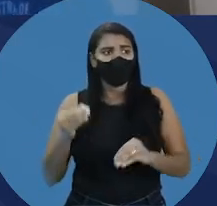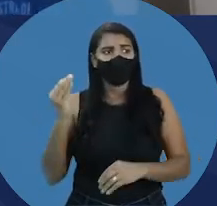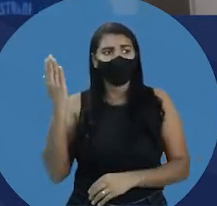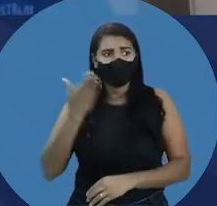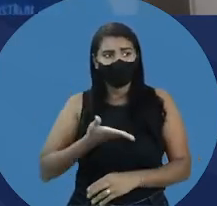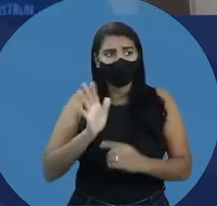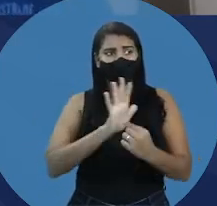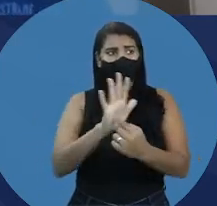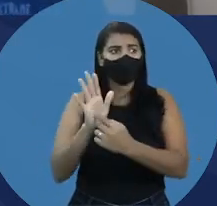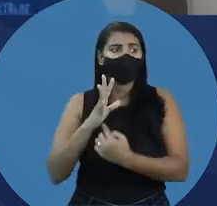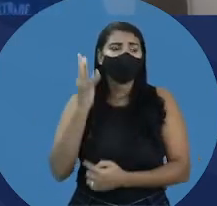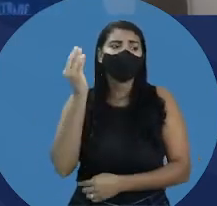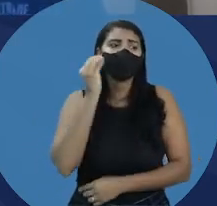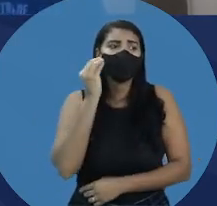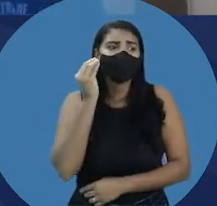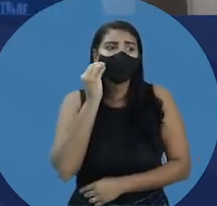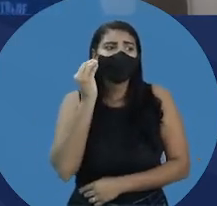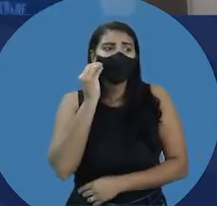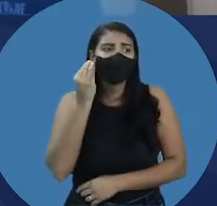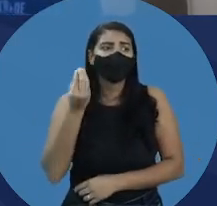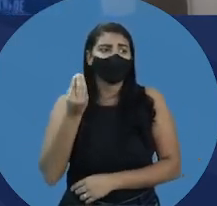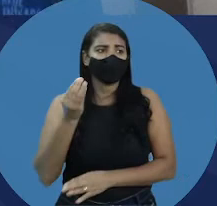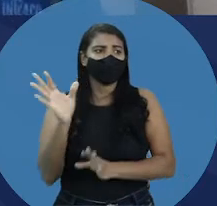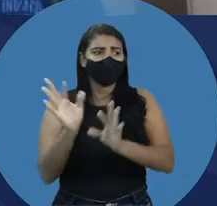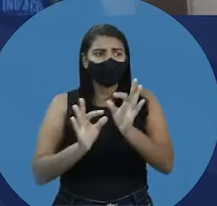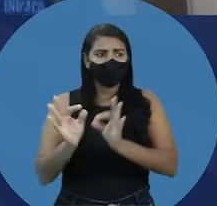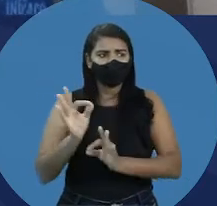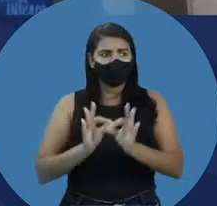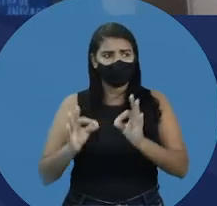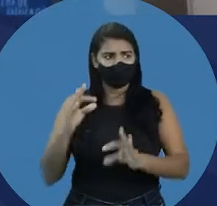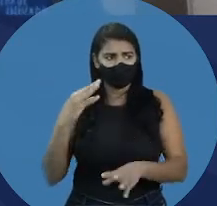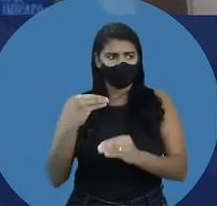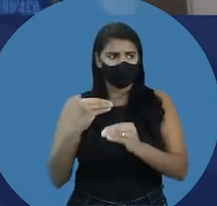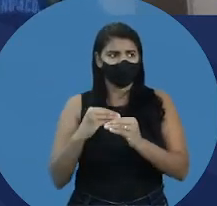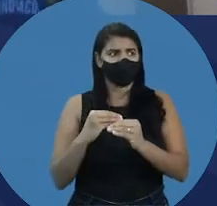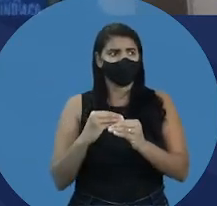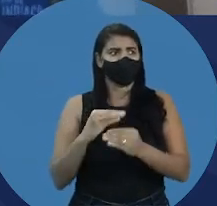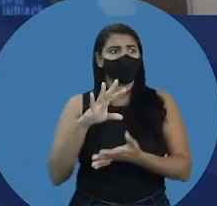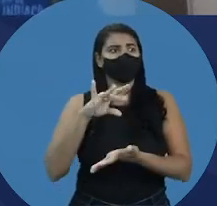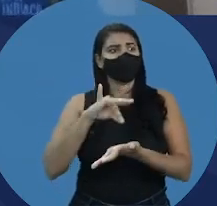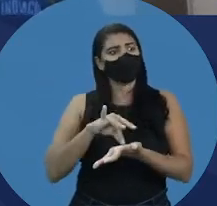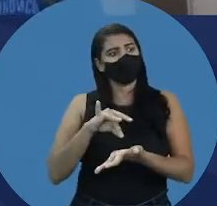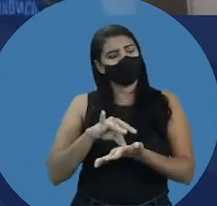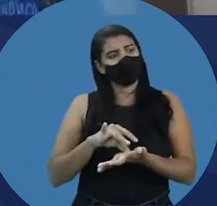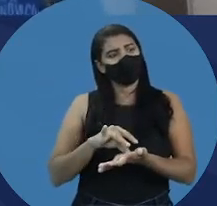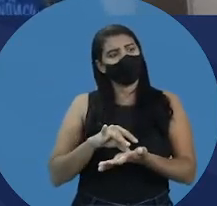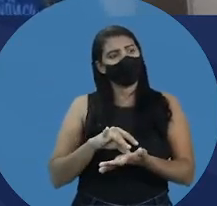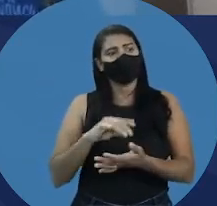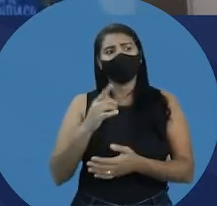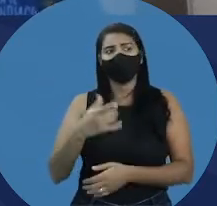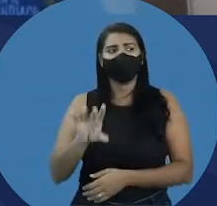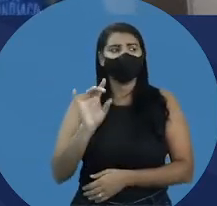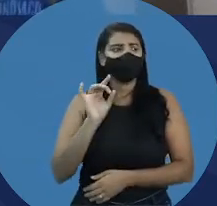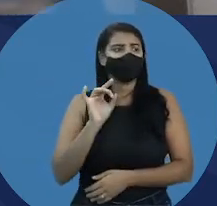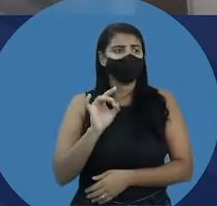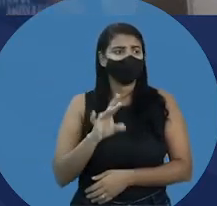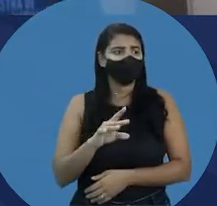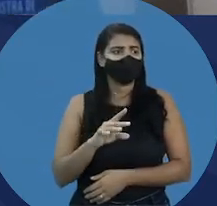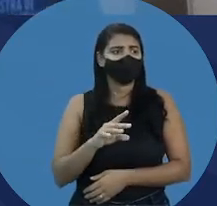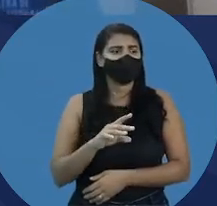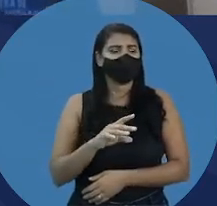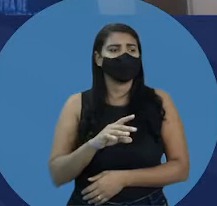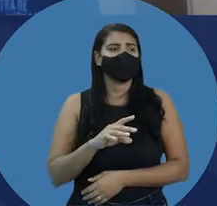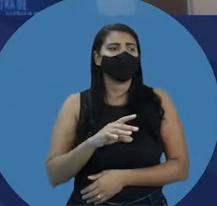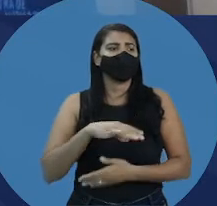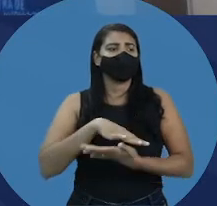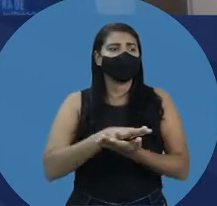de experimento, um experimento muito bem elaborado, que realmente essas pilhas não só contaminam o solo, como elas são